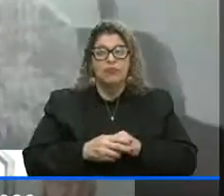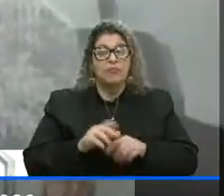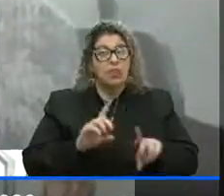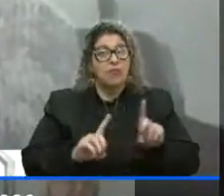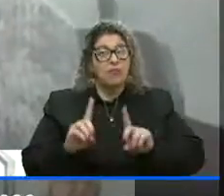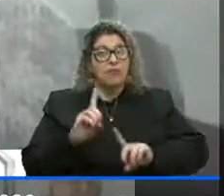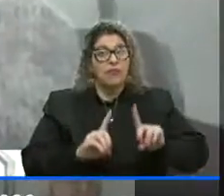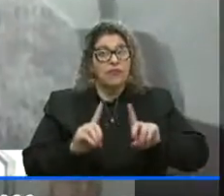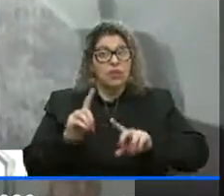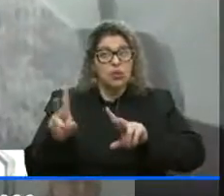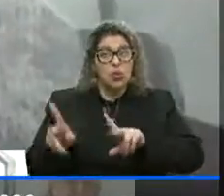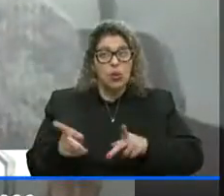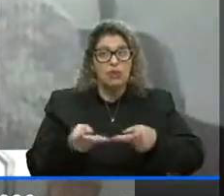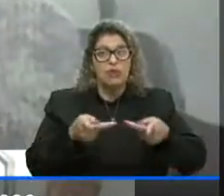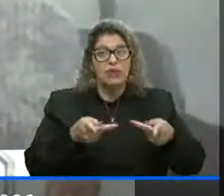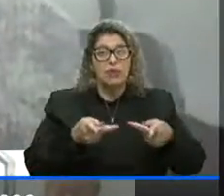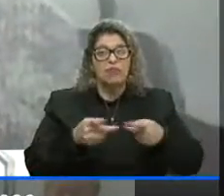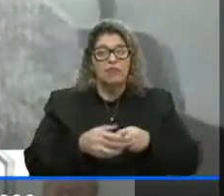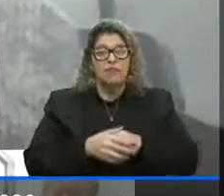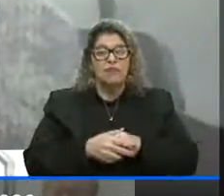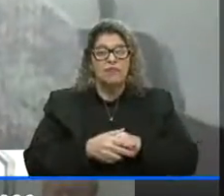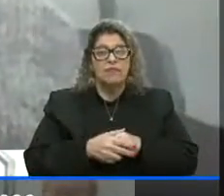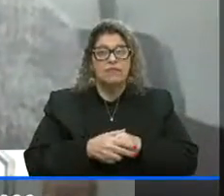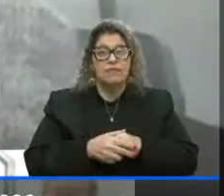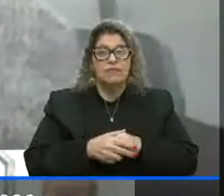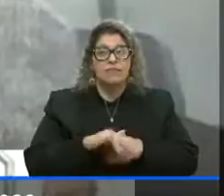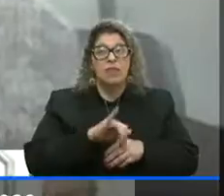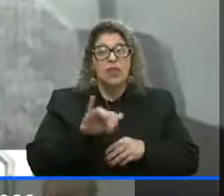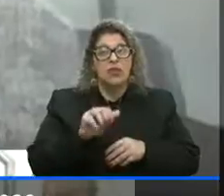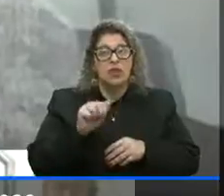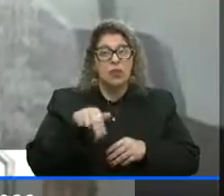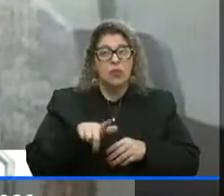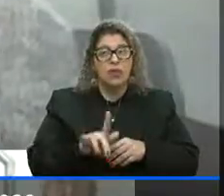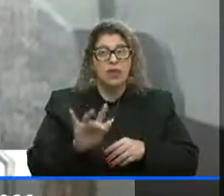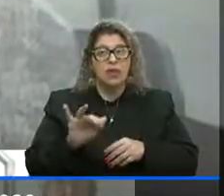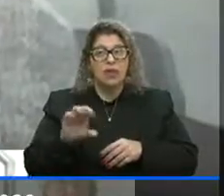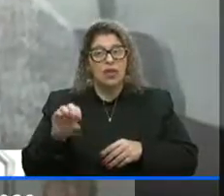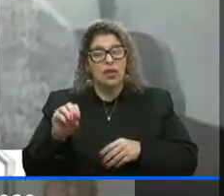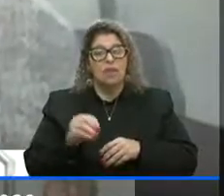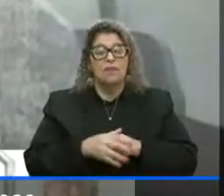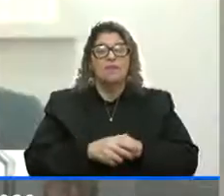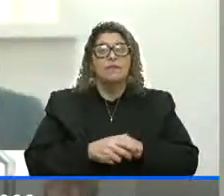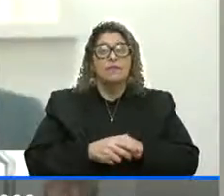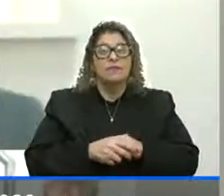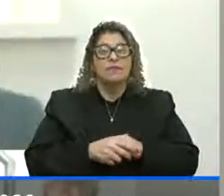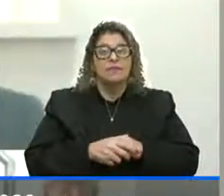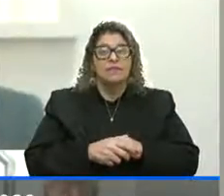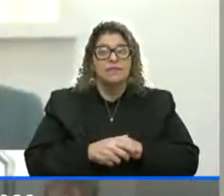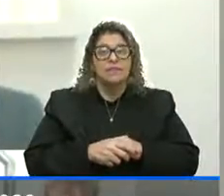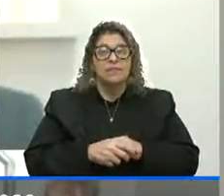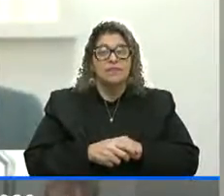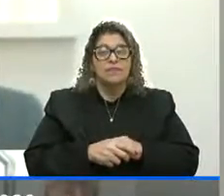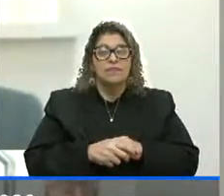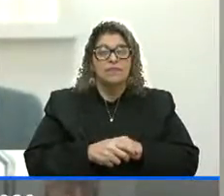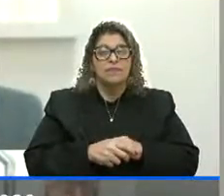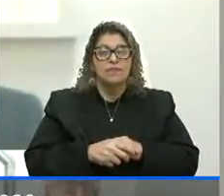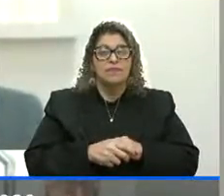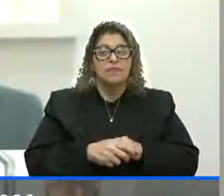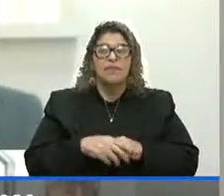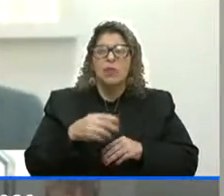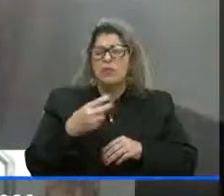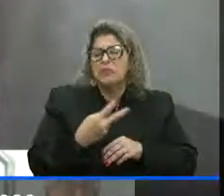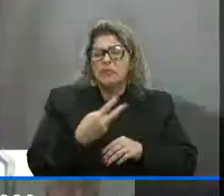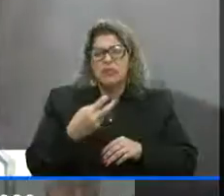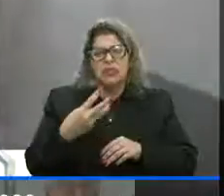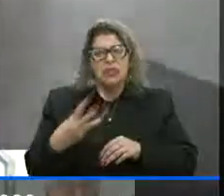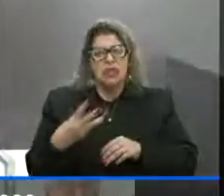até tu pode convidar alguém lá tanto de Jaguarão como de Rio Branco, aí, enfim, fica a tua coordenação. Tá. Tá, 23